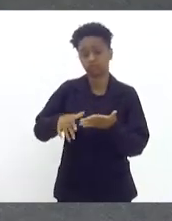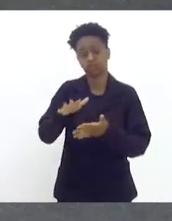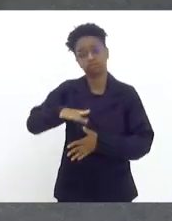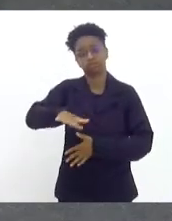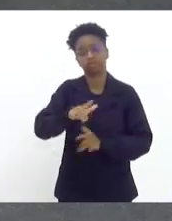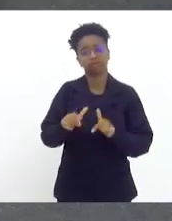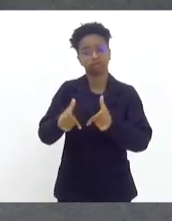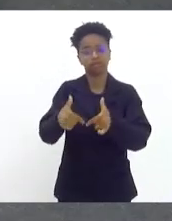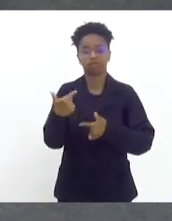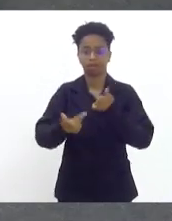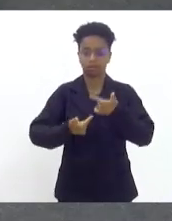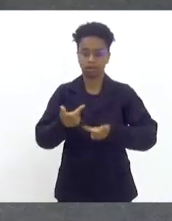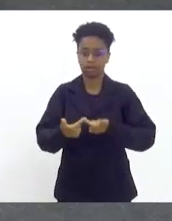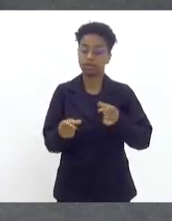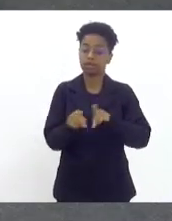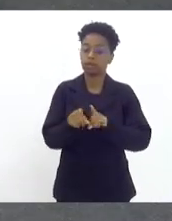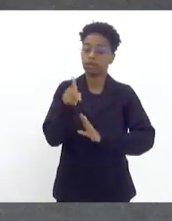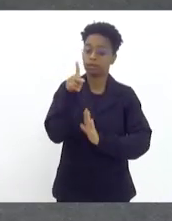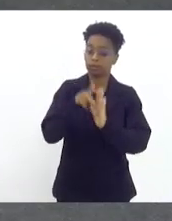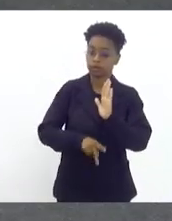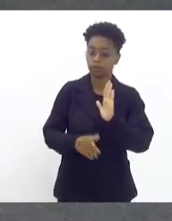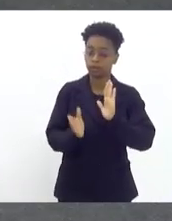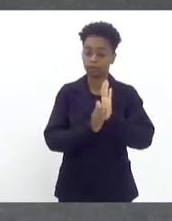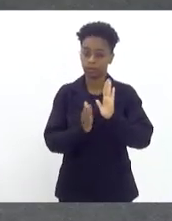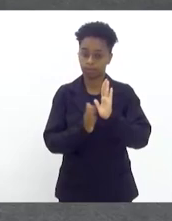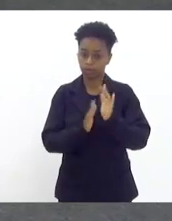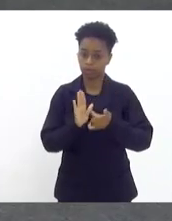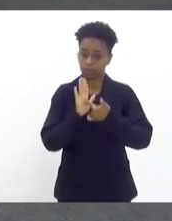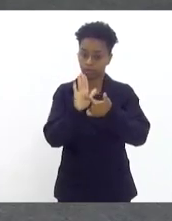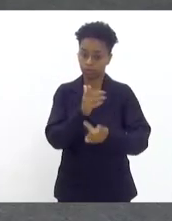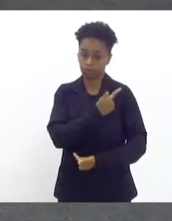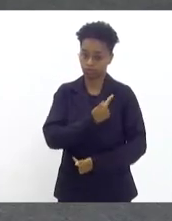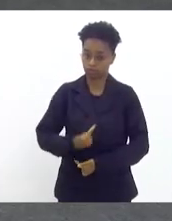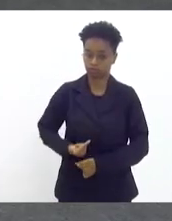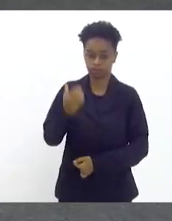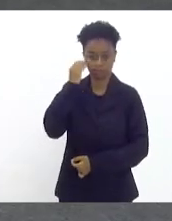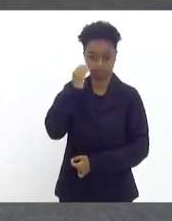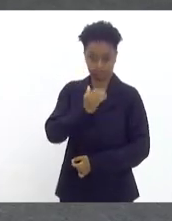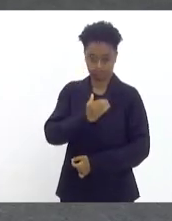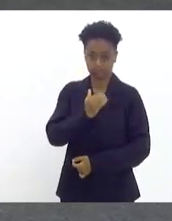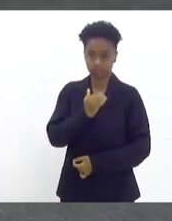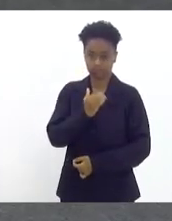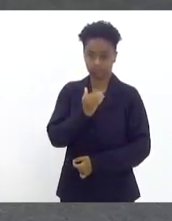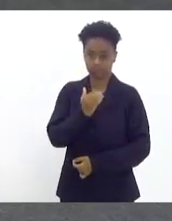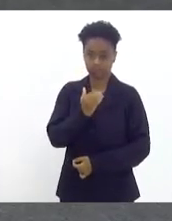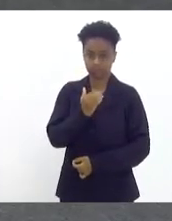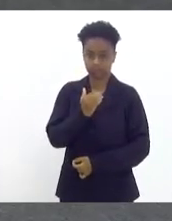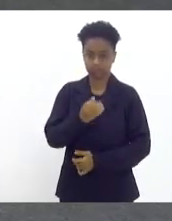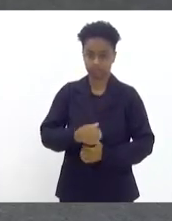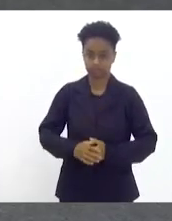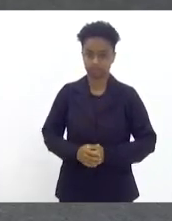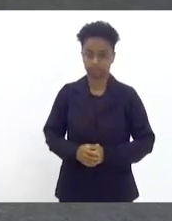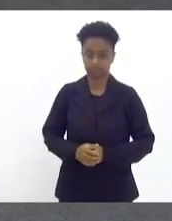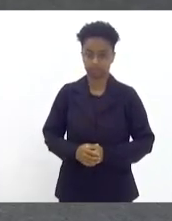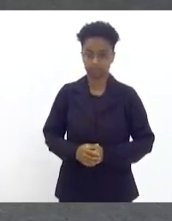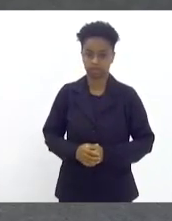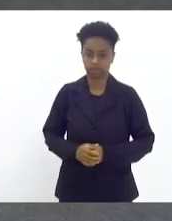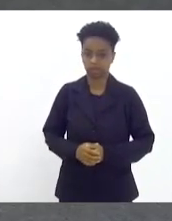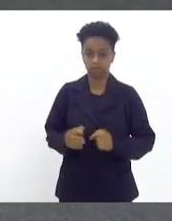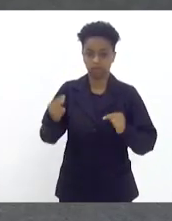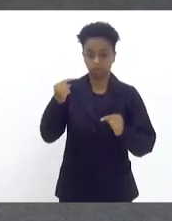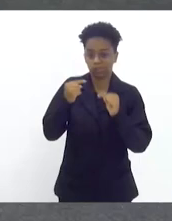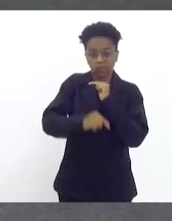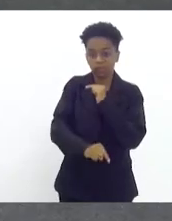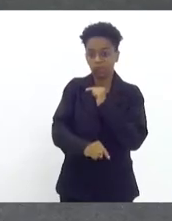a o projeto a proposta apresentada pelo Governador Cláudio Castro ela não dialoga